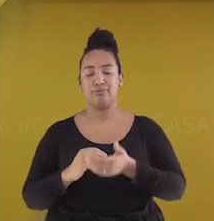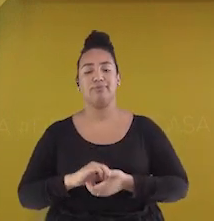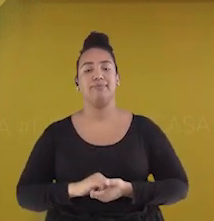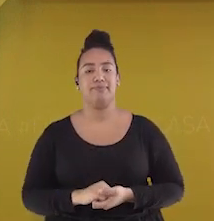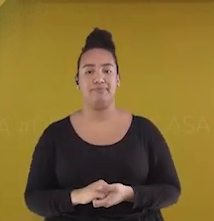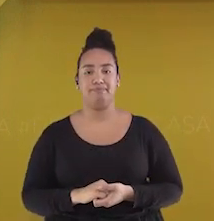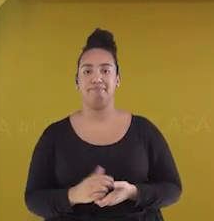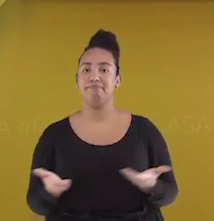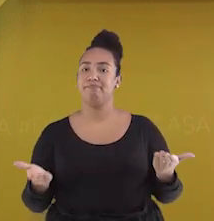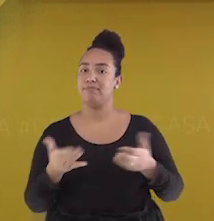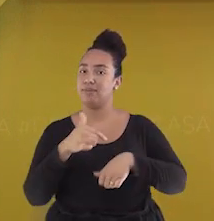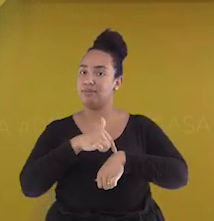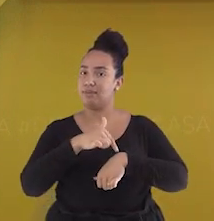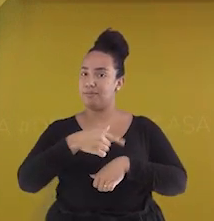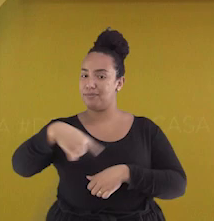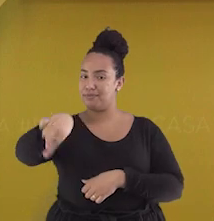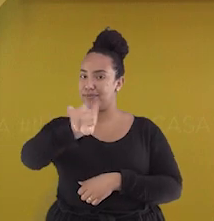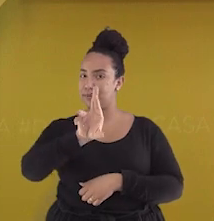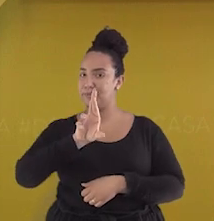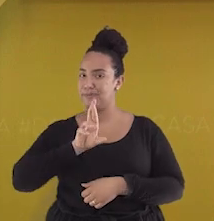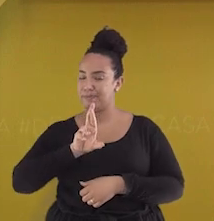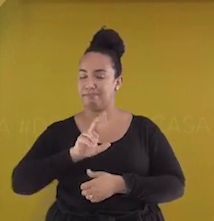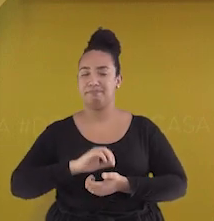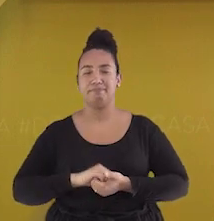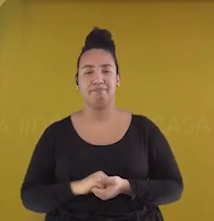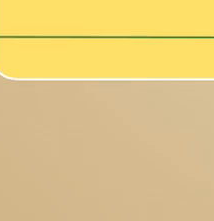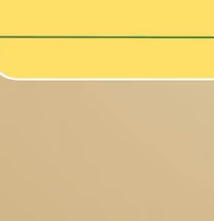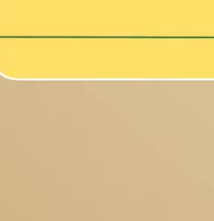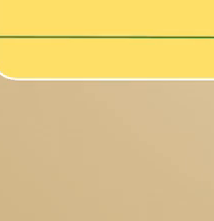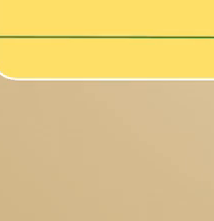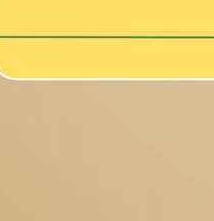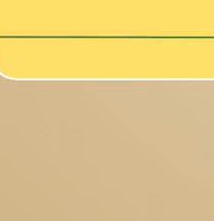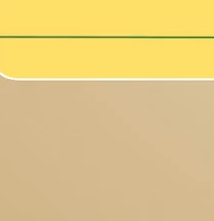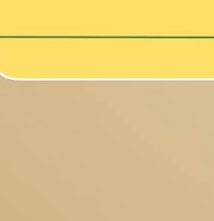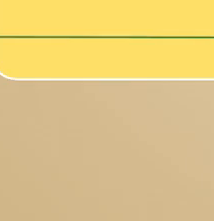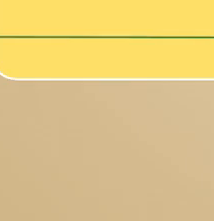Mercosul. Vou dar um tempo para vocês.